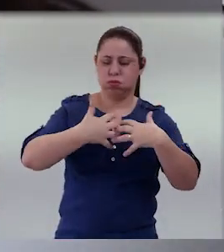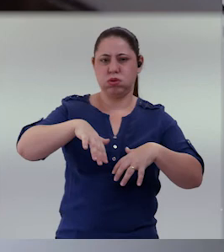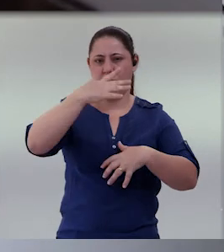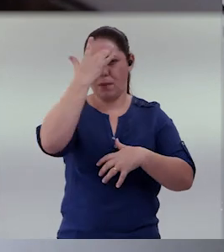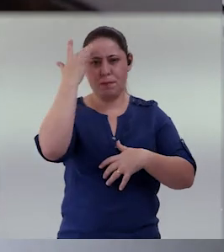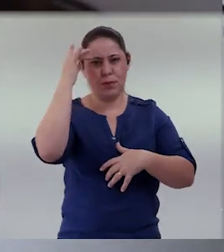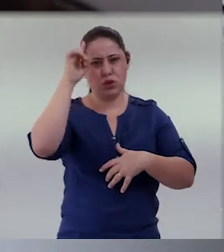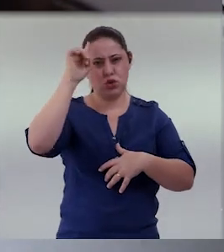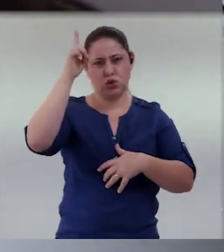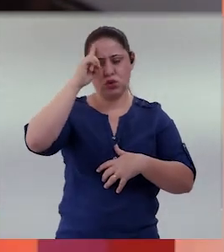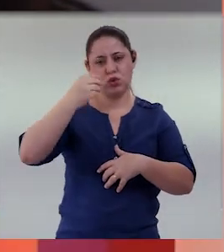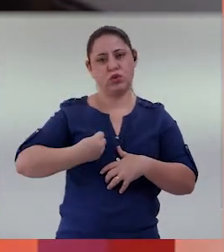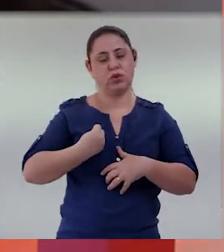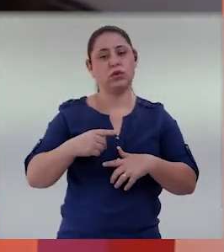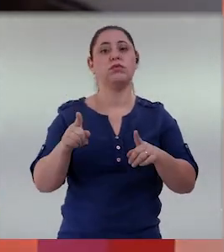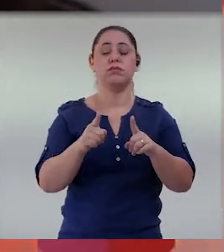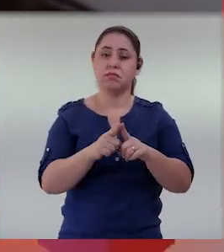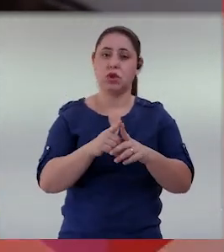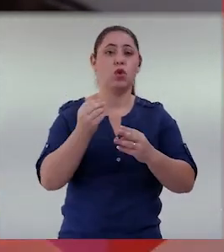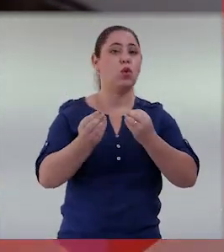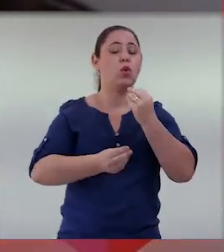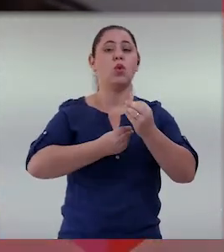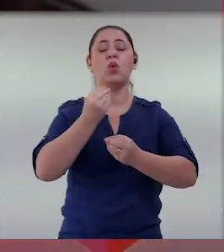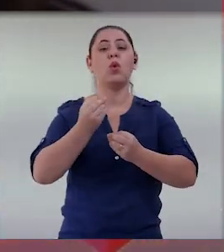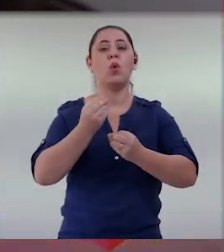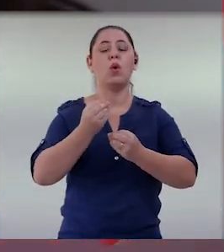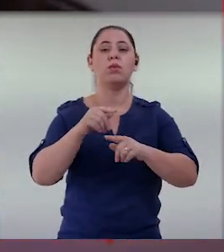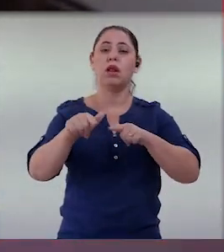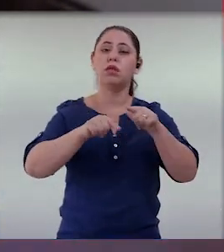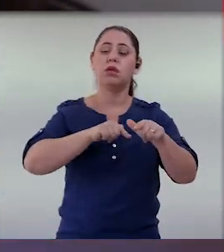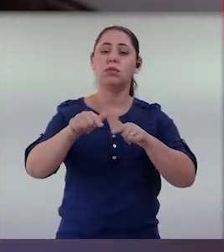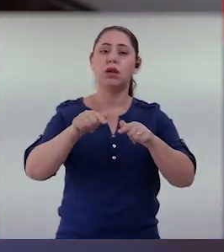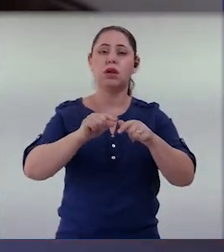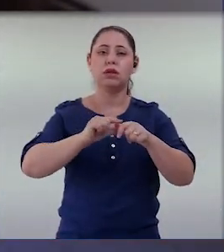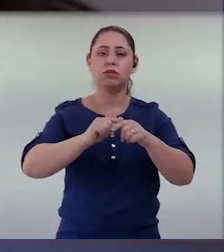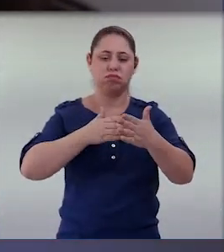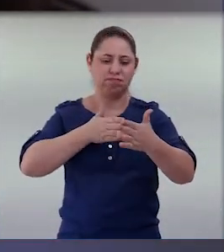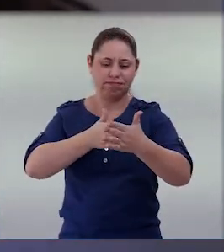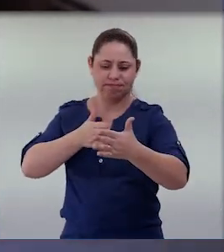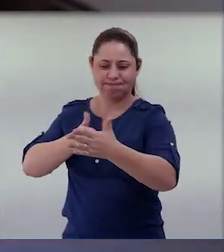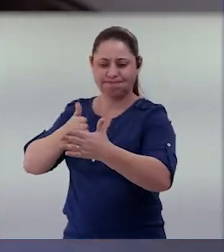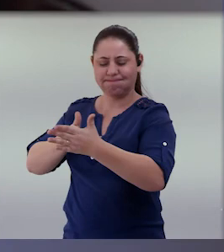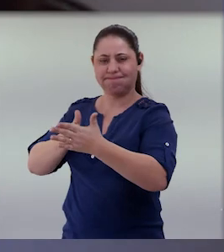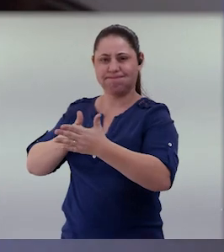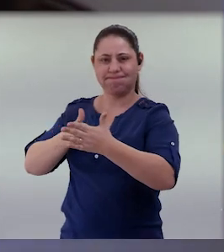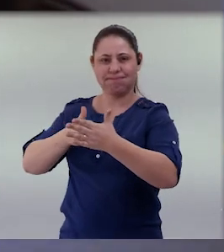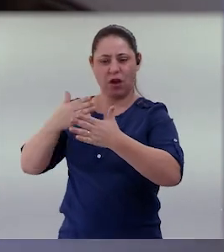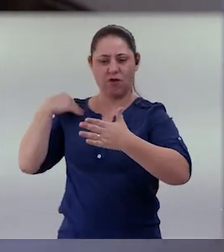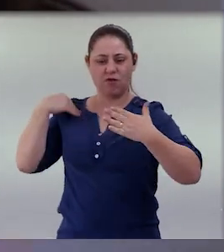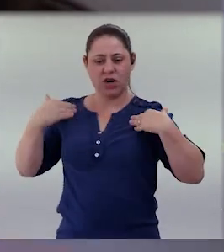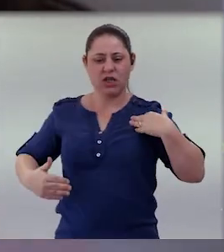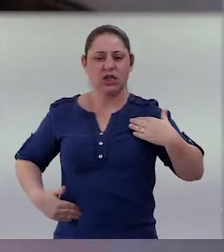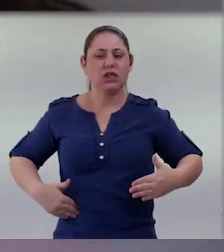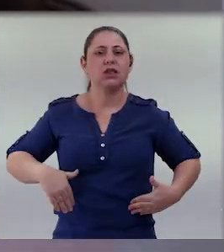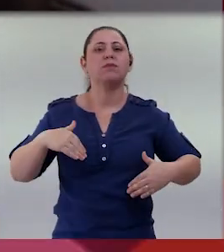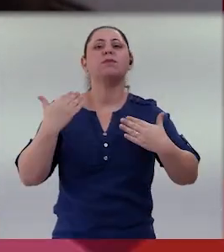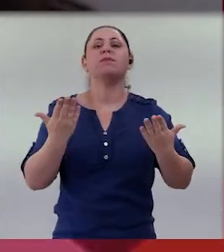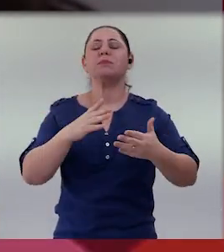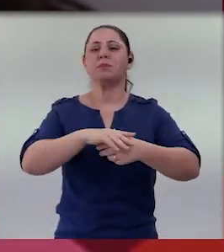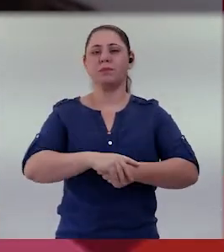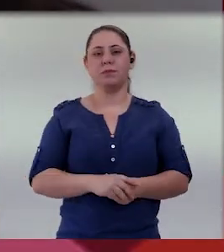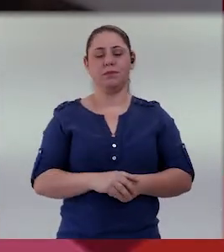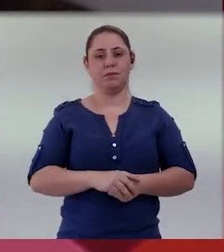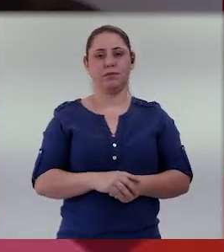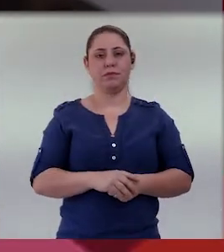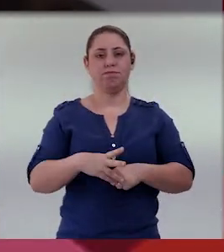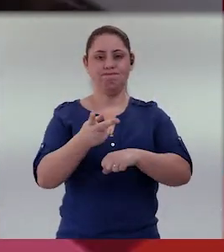pode atrapalhar essa rotina das pessoas. Como é que vocês têm conseguido lidar com essas barreiras, de repente, físicas?